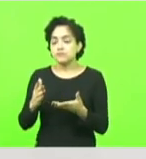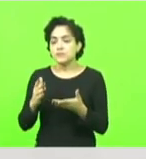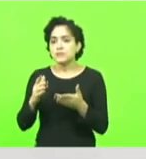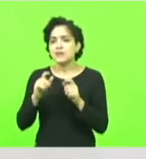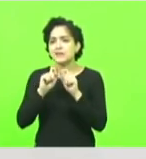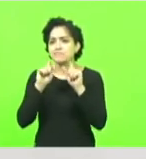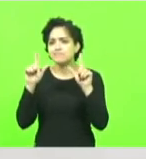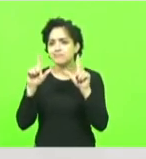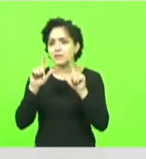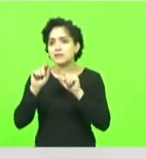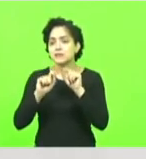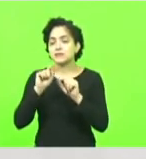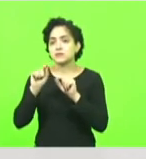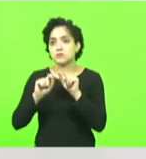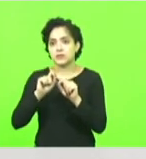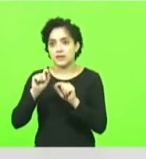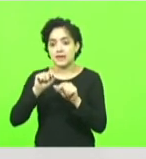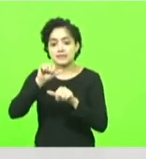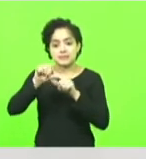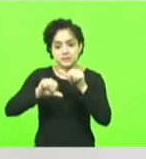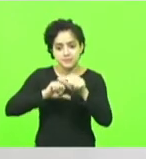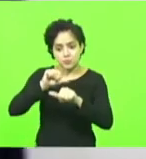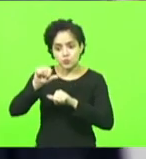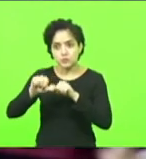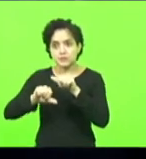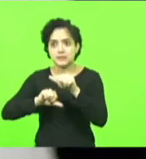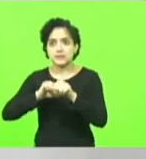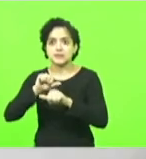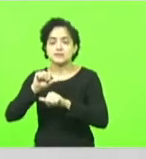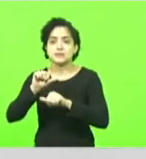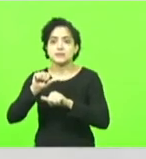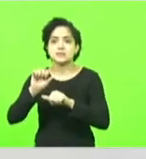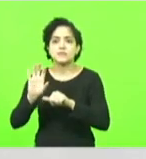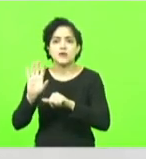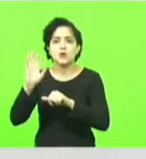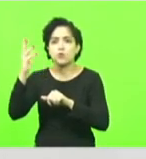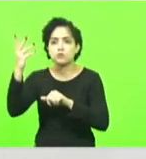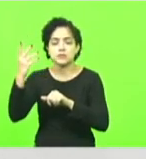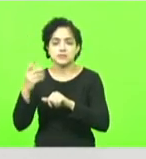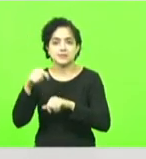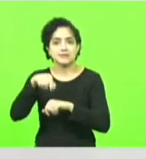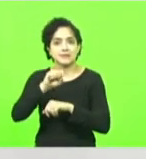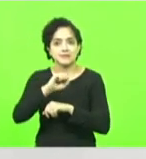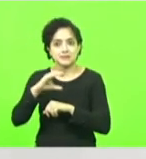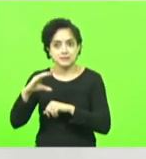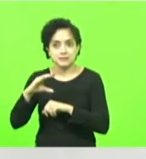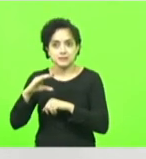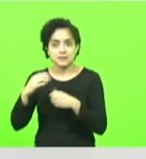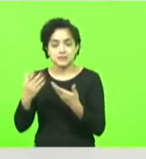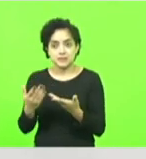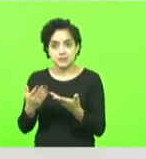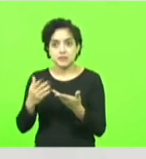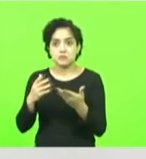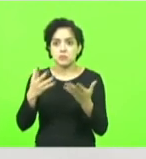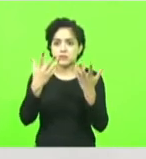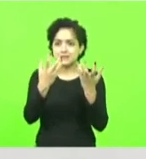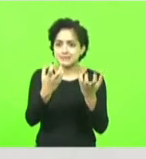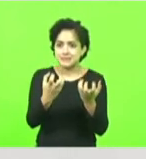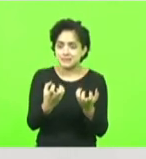atenção o que essas mudanças climáticas vêm ocorrendo no nosso Estado, que são as